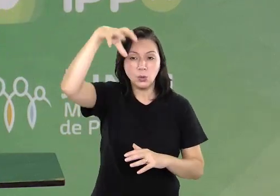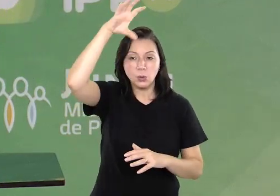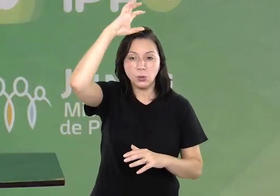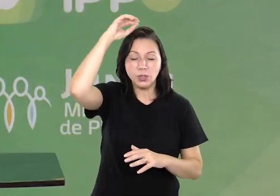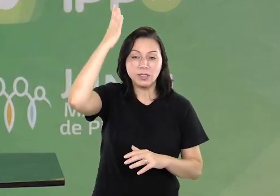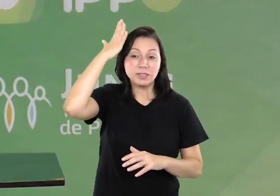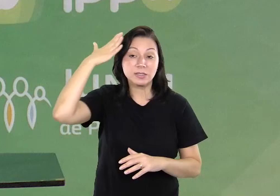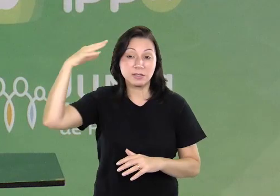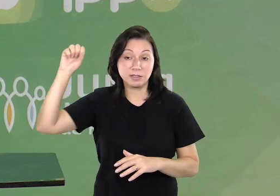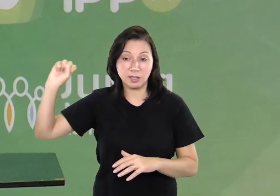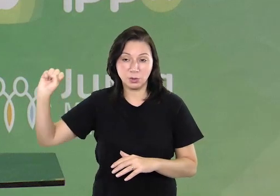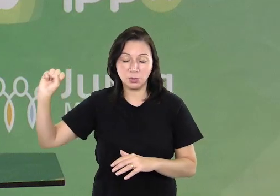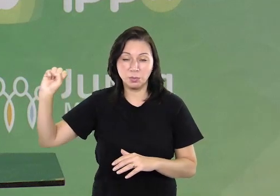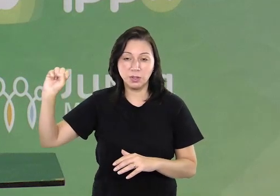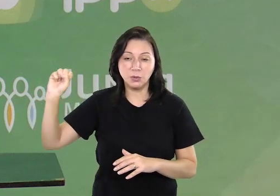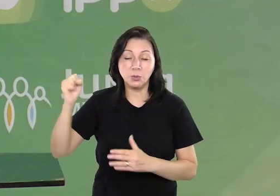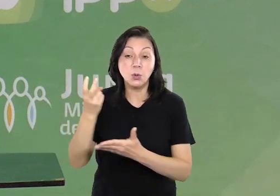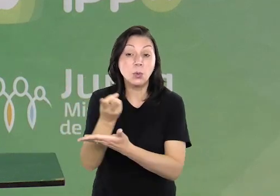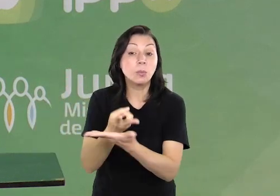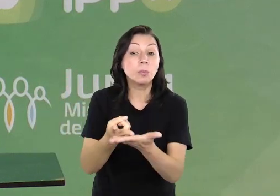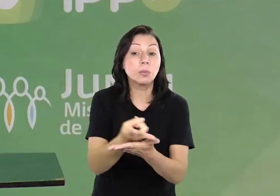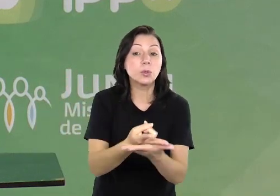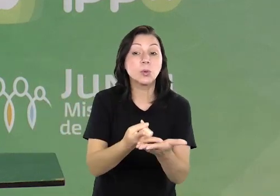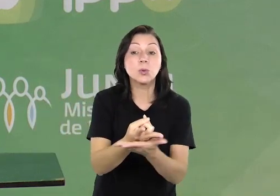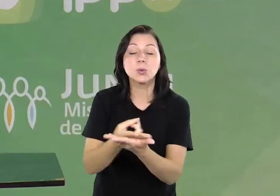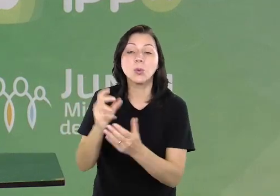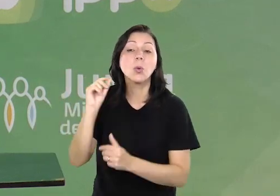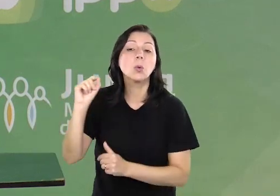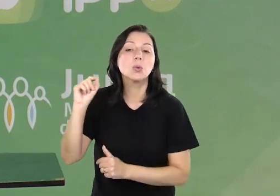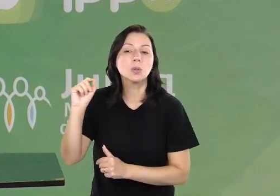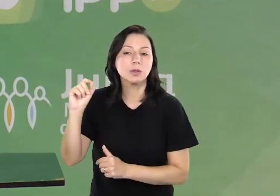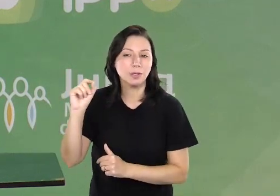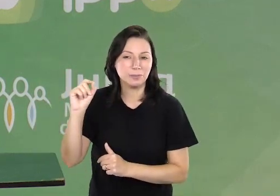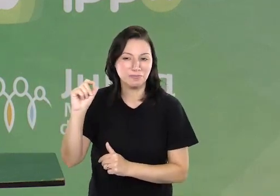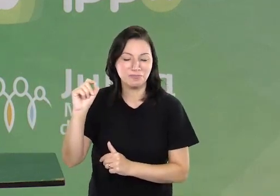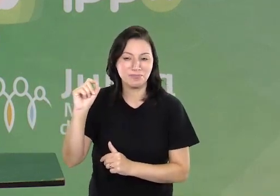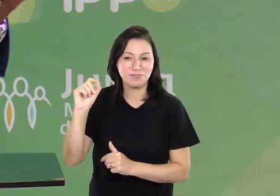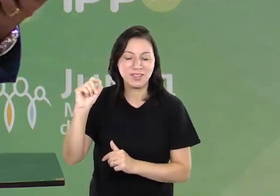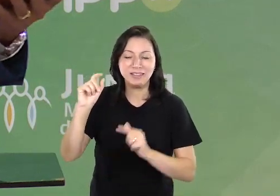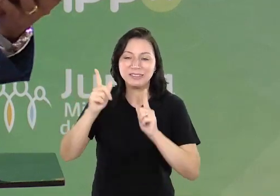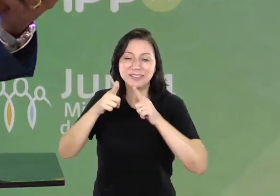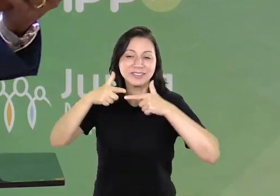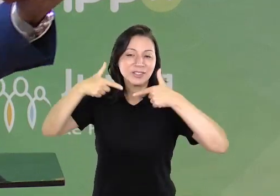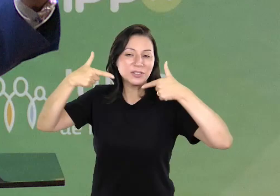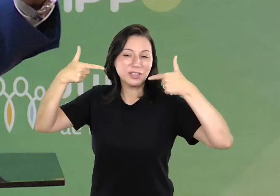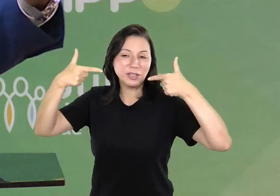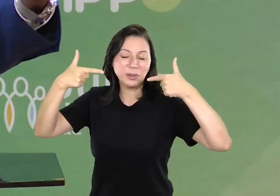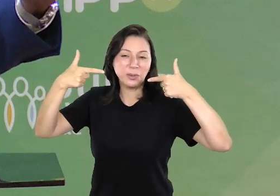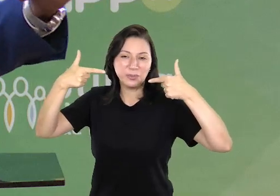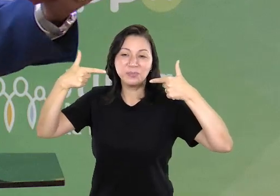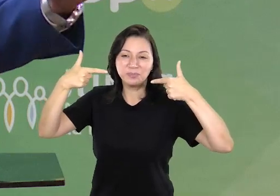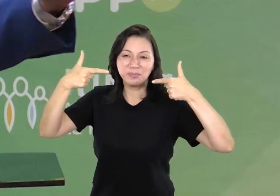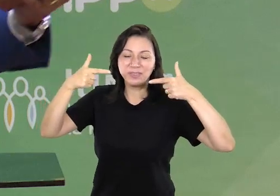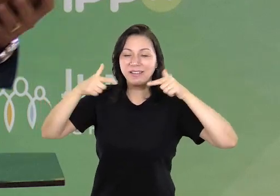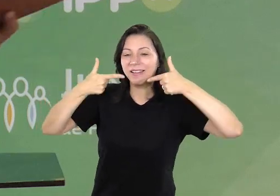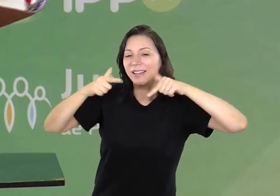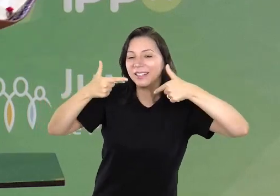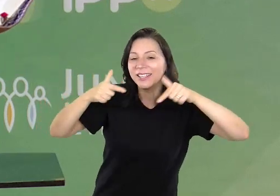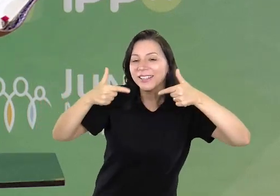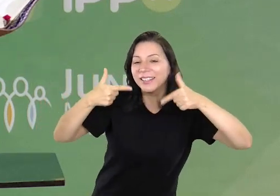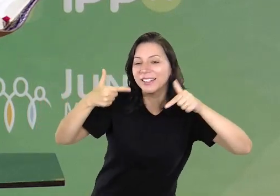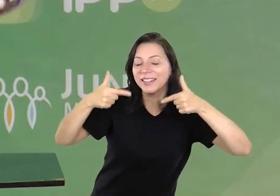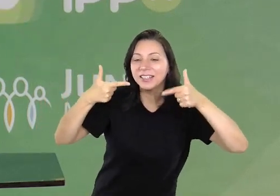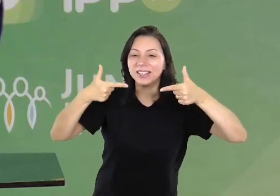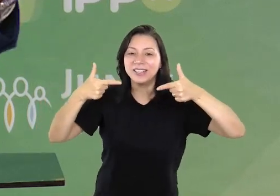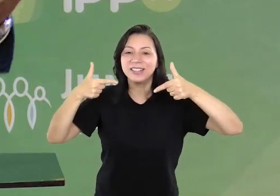risos zombeteiro dos programas humorísticos que você vai lá exatamente para dar umas boas gargalhadas